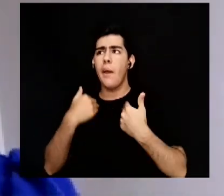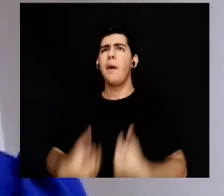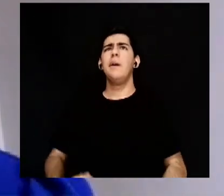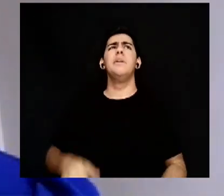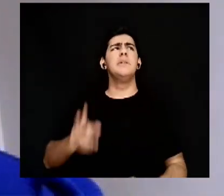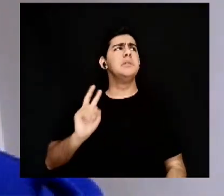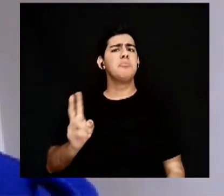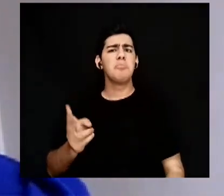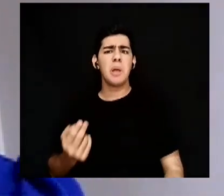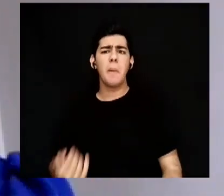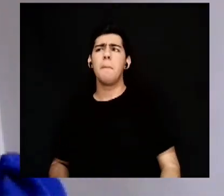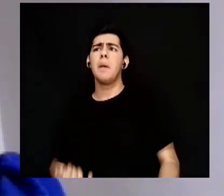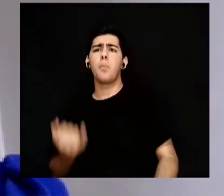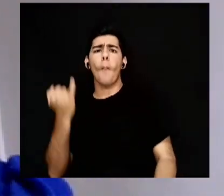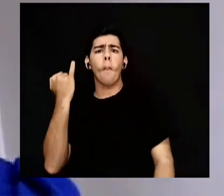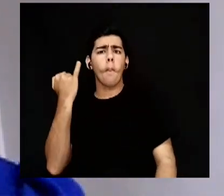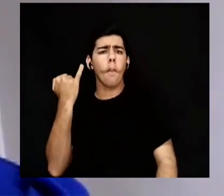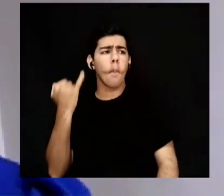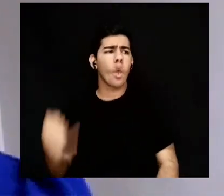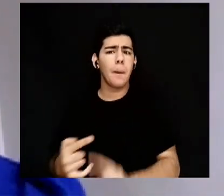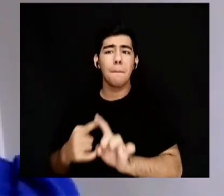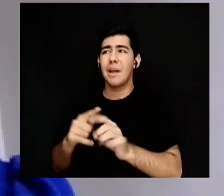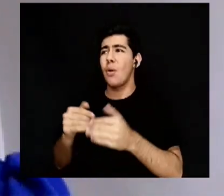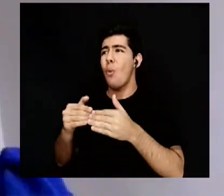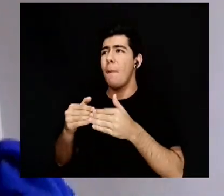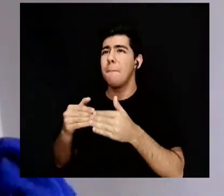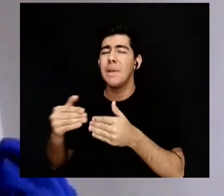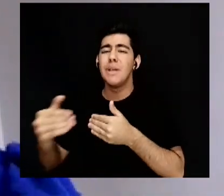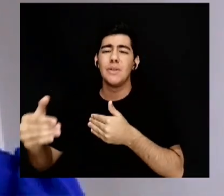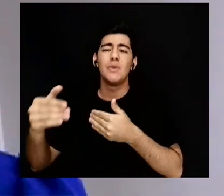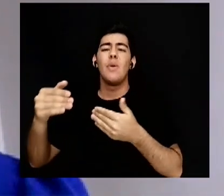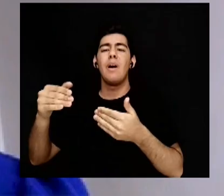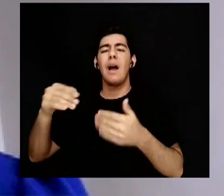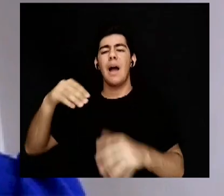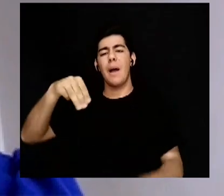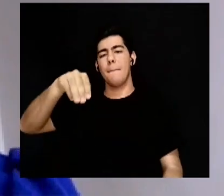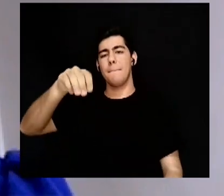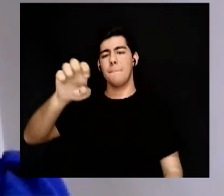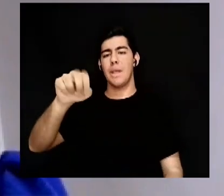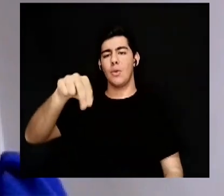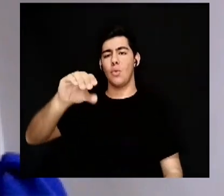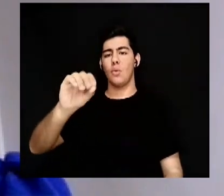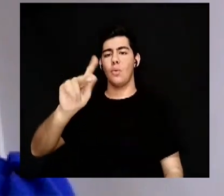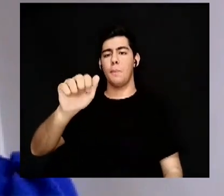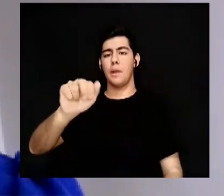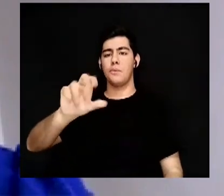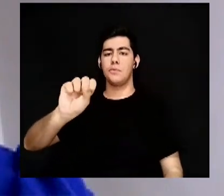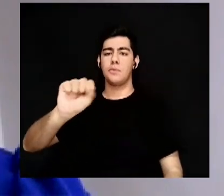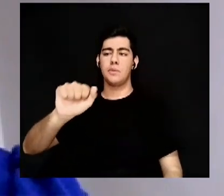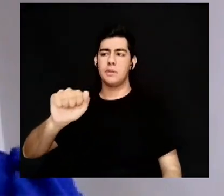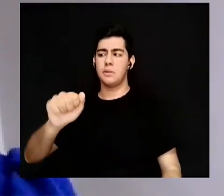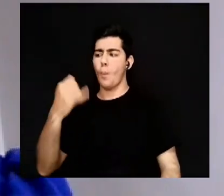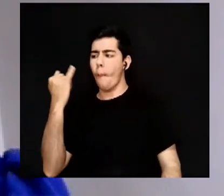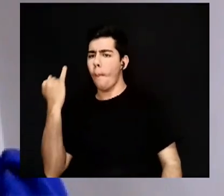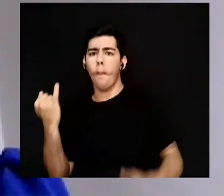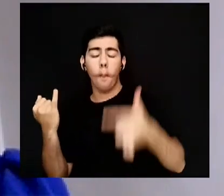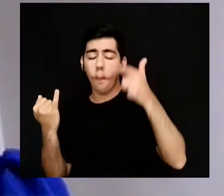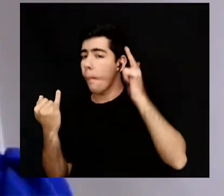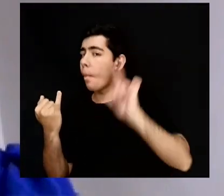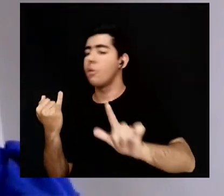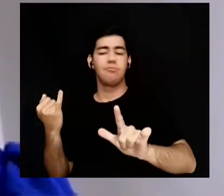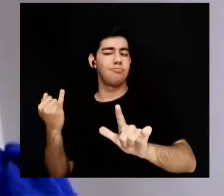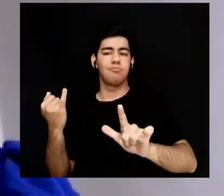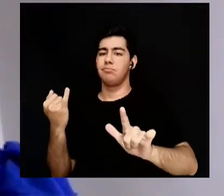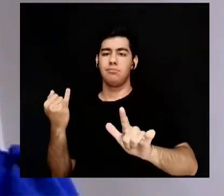na menopausa, né, depois que veio a menopausa, eu não consigo emagrecer e minha gordura foi toda para a região